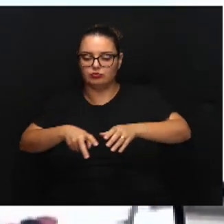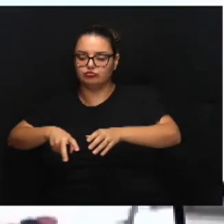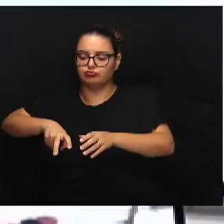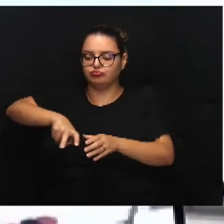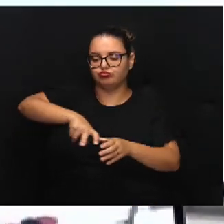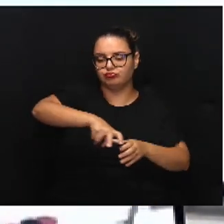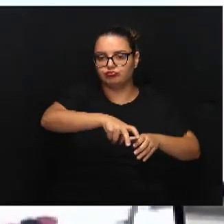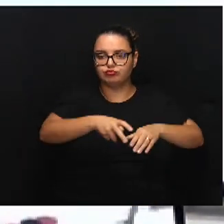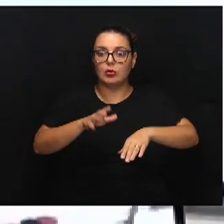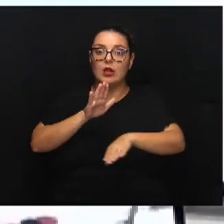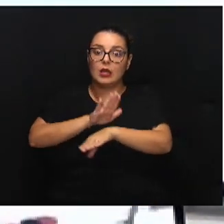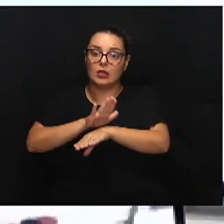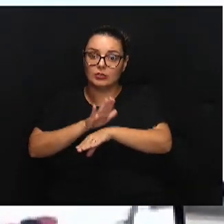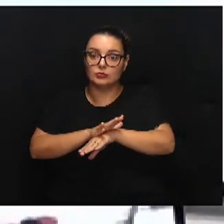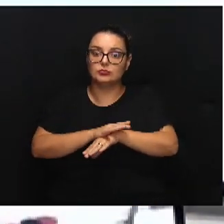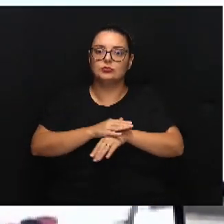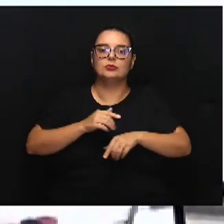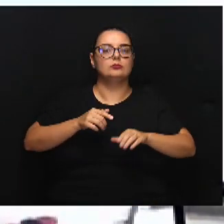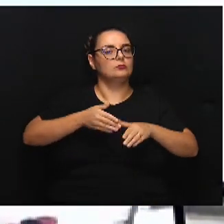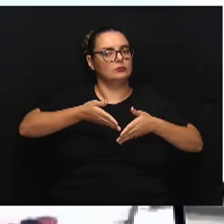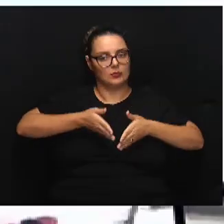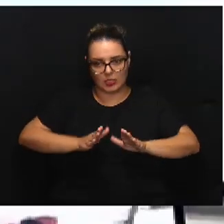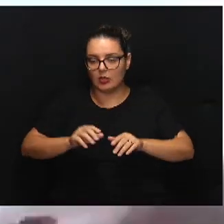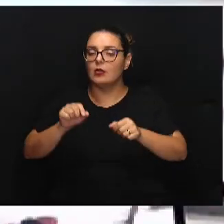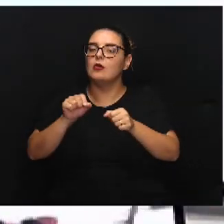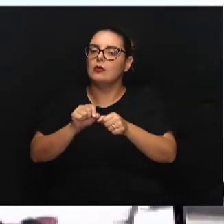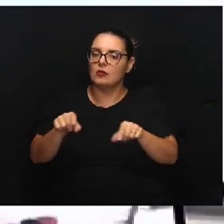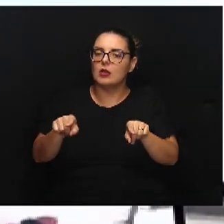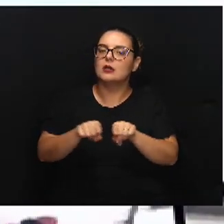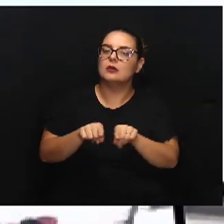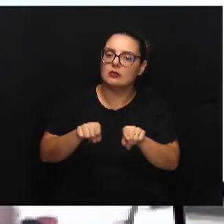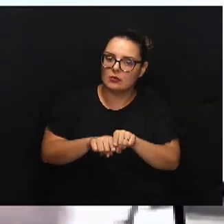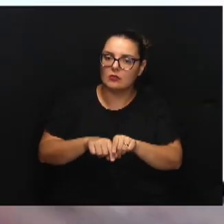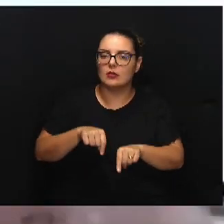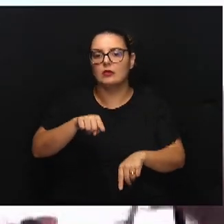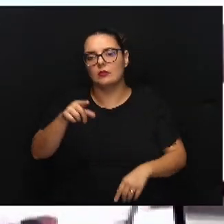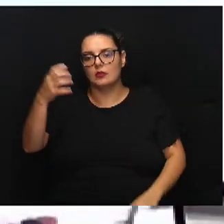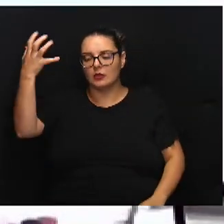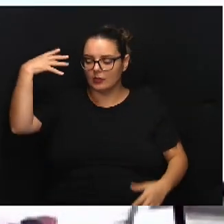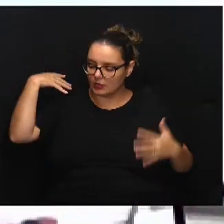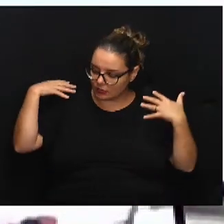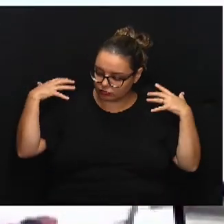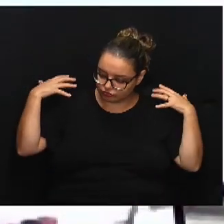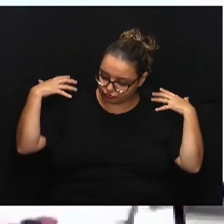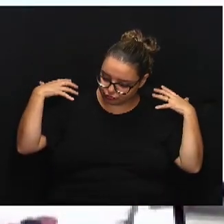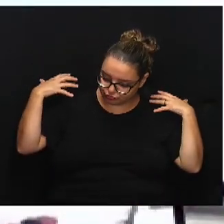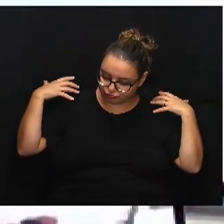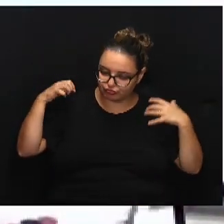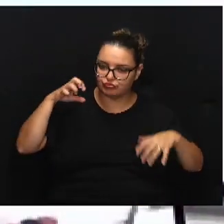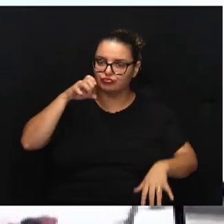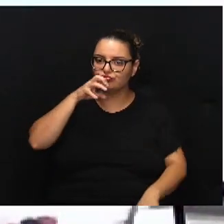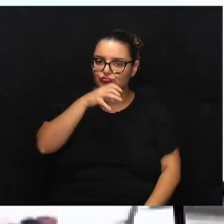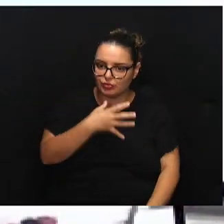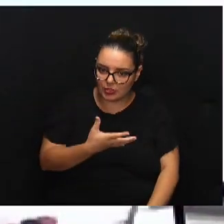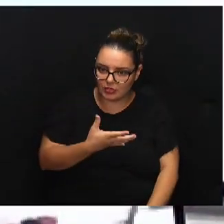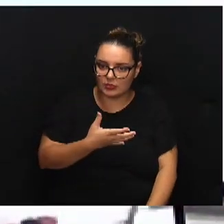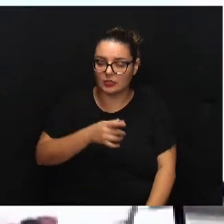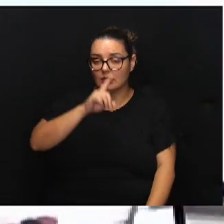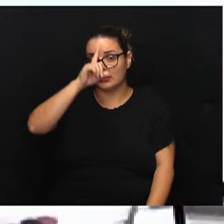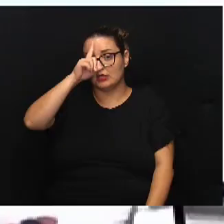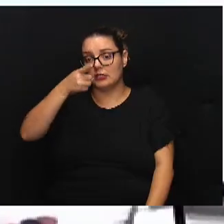mobilizando ajuda o trabalho de parto, a gente também faz isso. Vai até o chuveiro, toma a chuveirada quente, decide